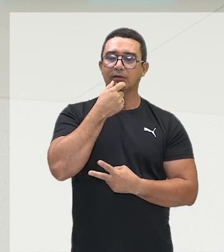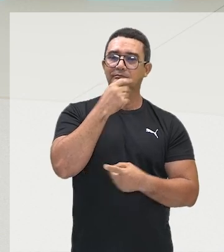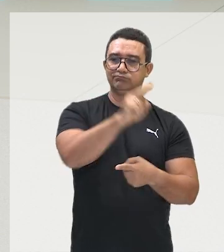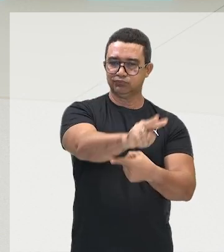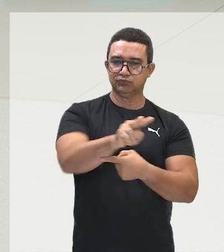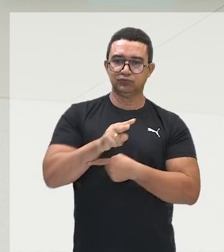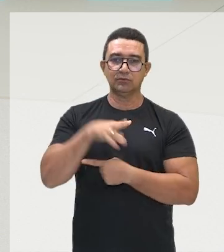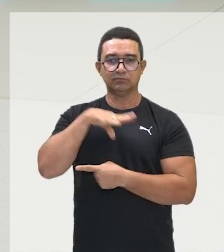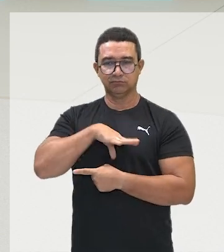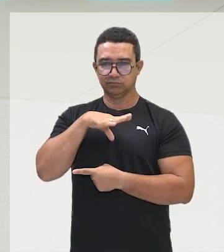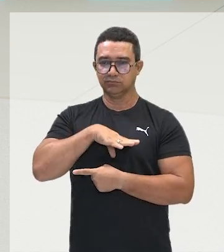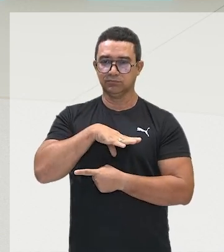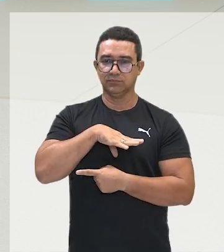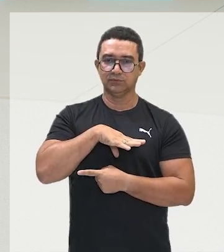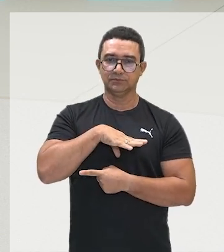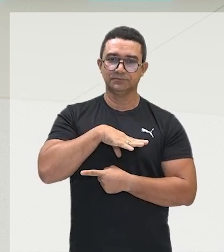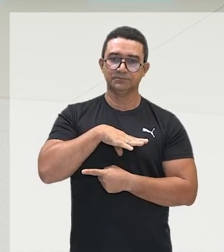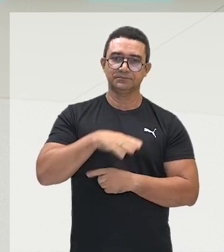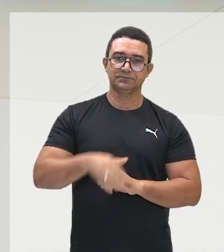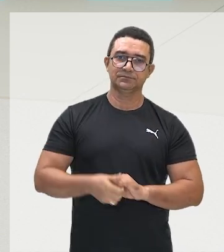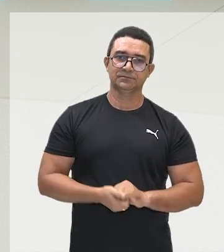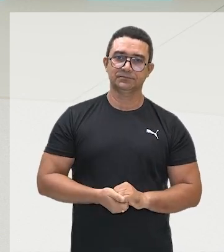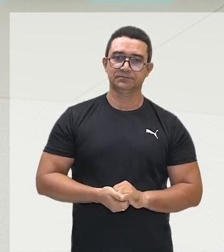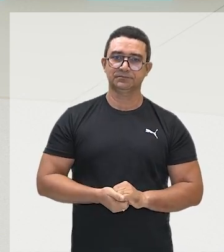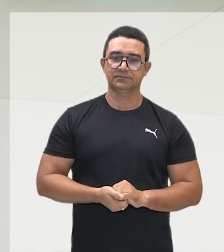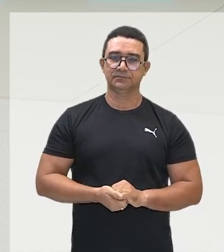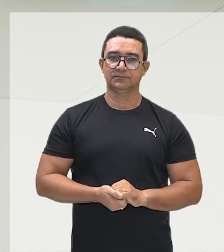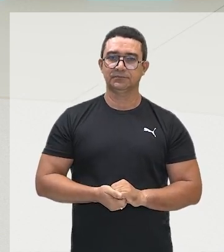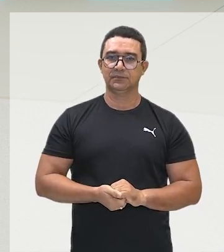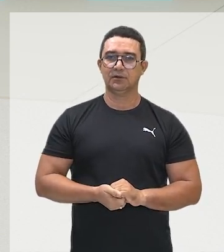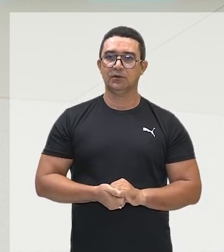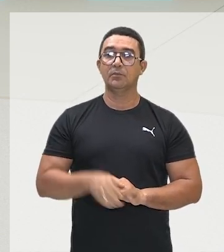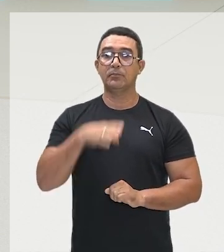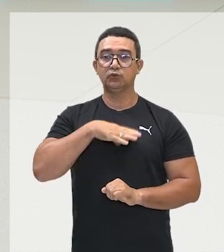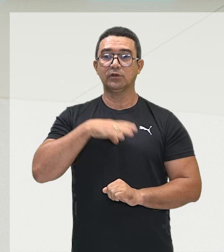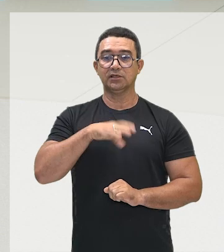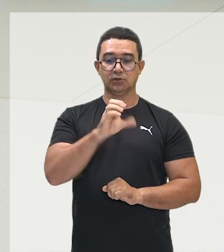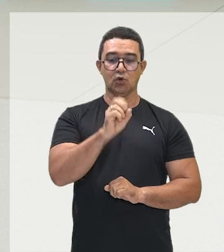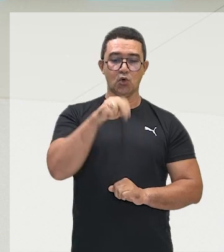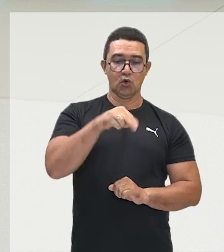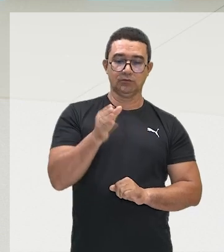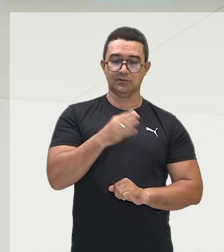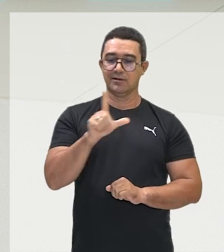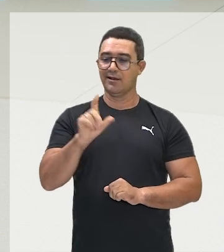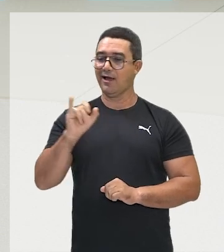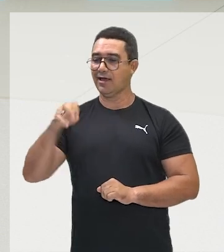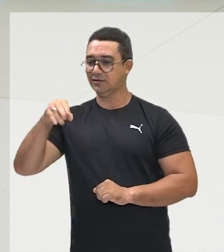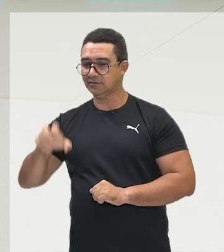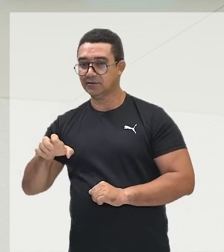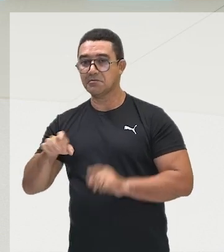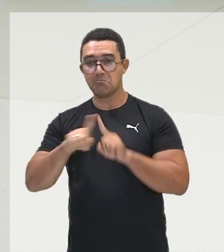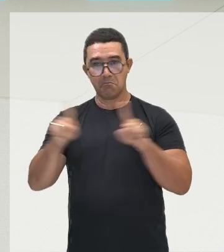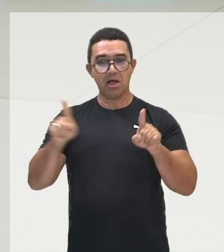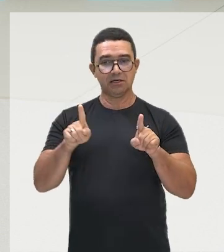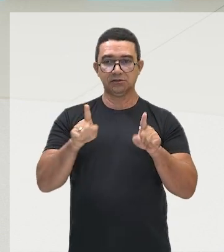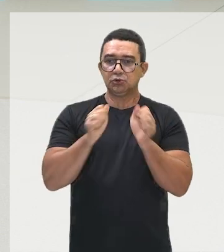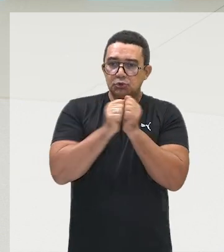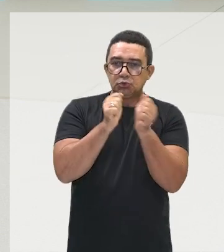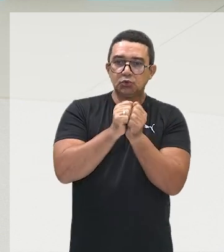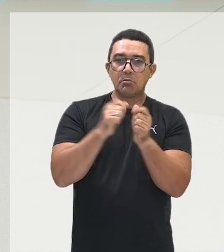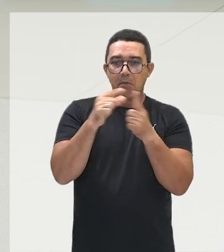sofreu alteração, ele tem aquele hífen ali separando, online, ok? Continuando,